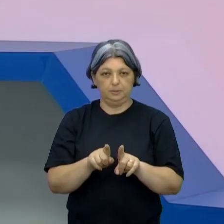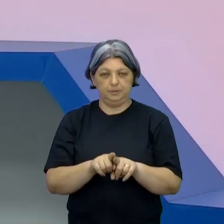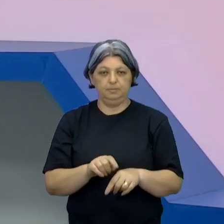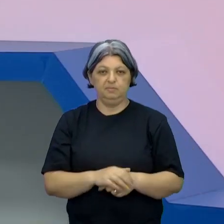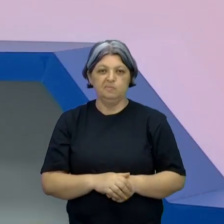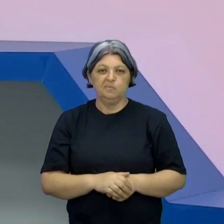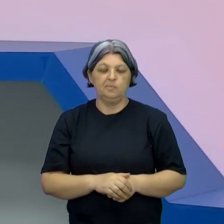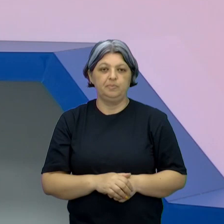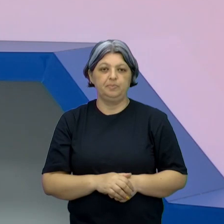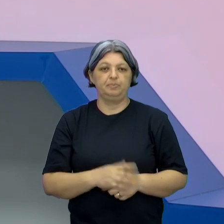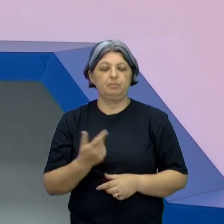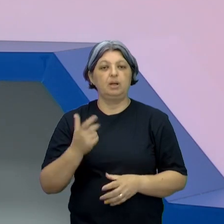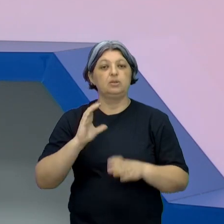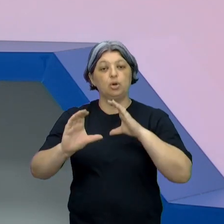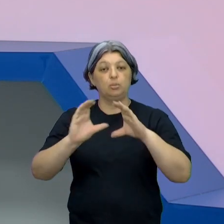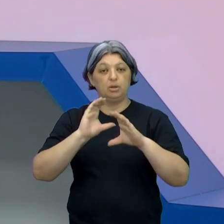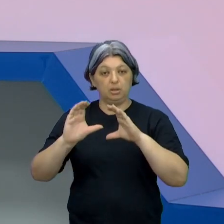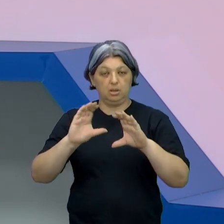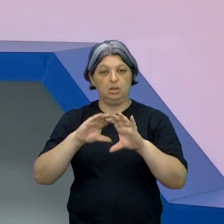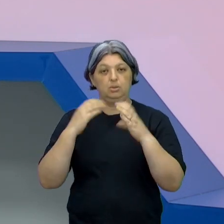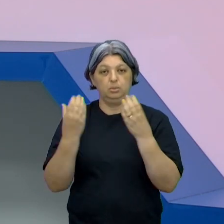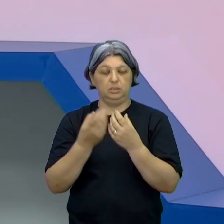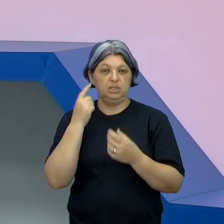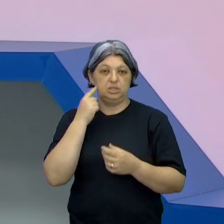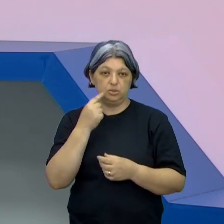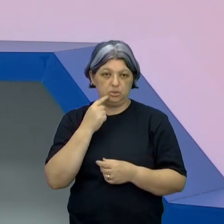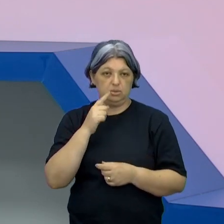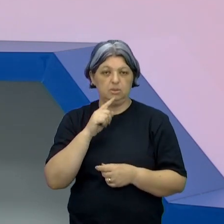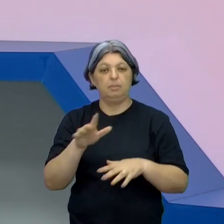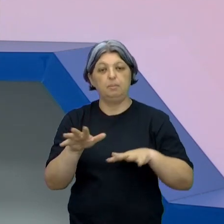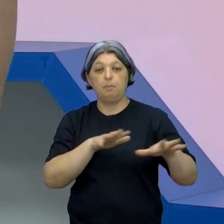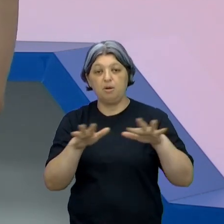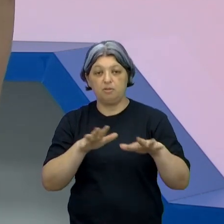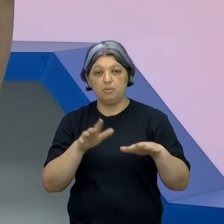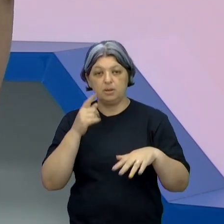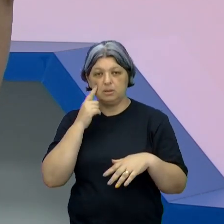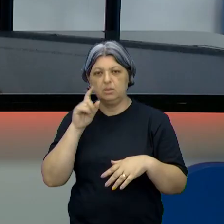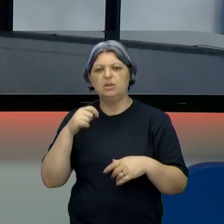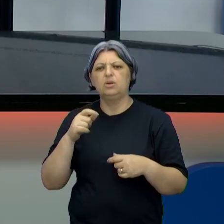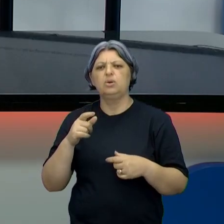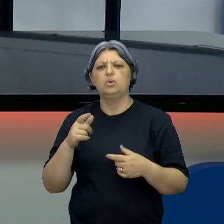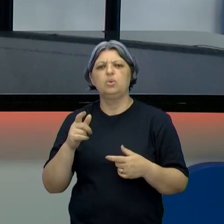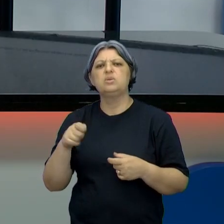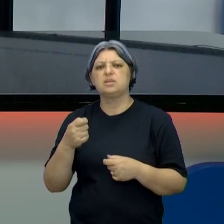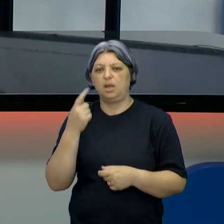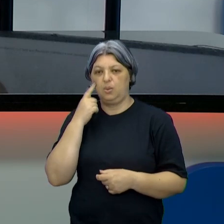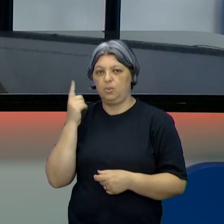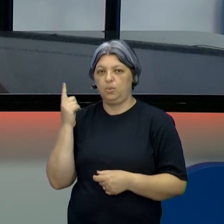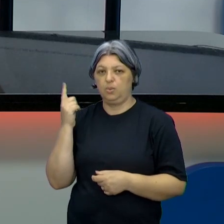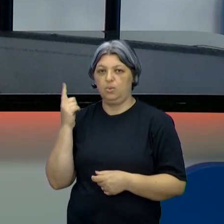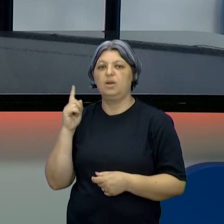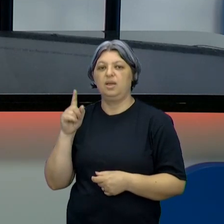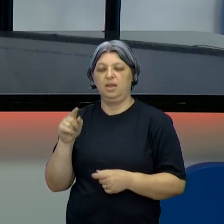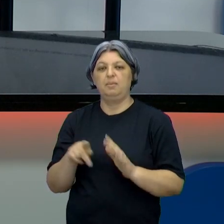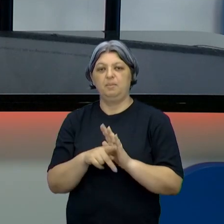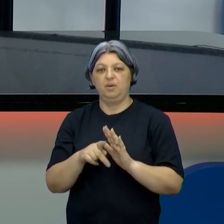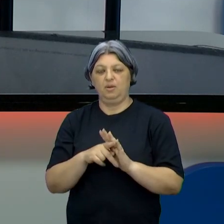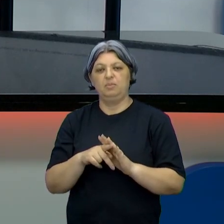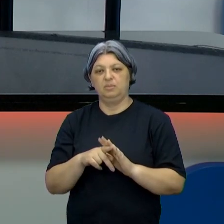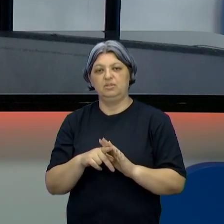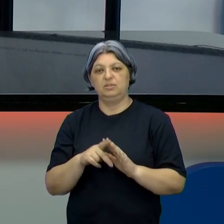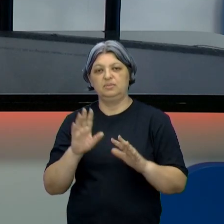assim, quando eles vêm e esse seu movimento, como que é o seu? Assim, ó, de apresentação. De apresentação.